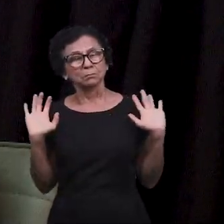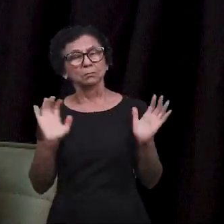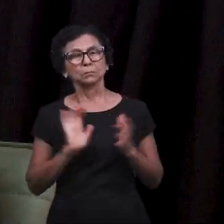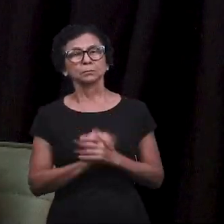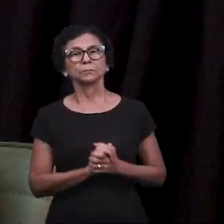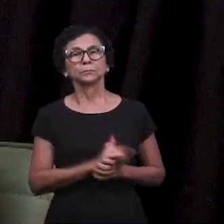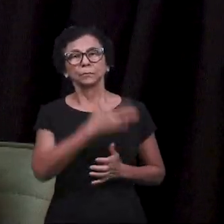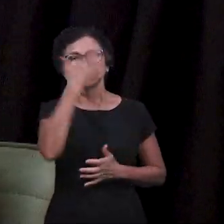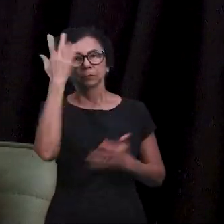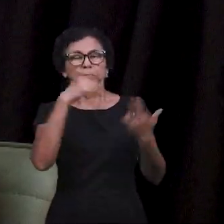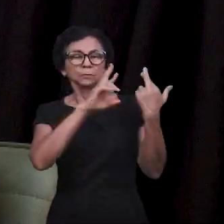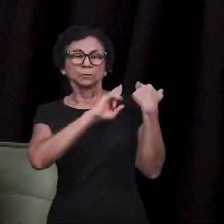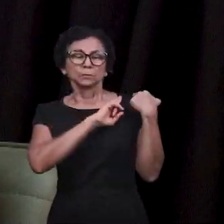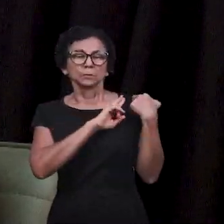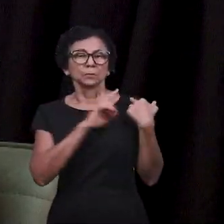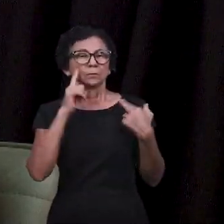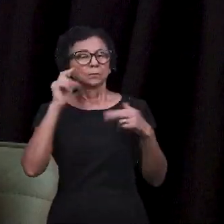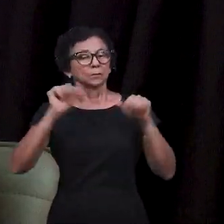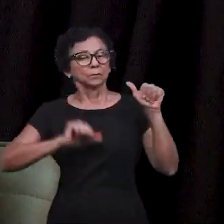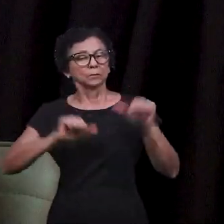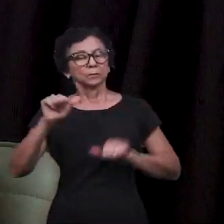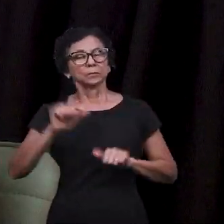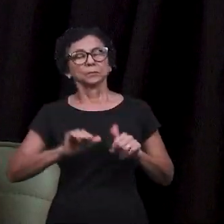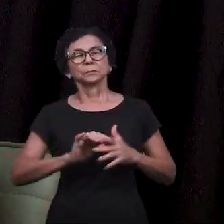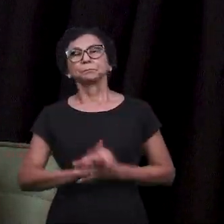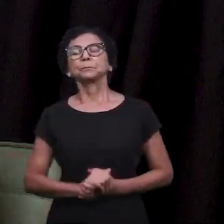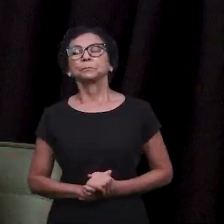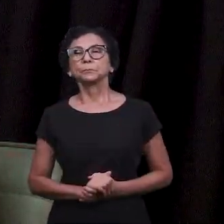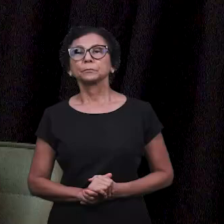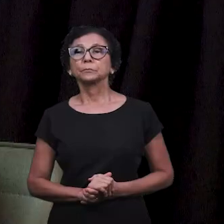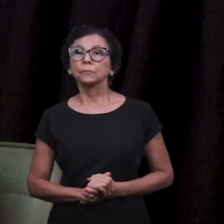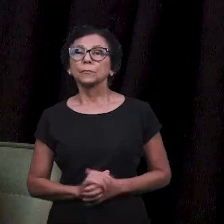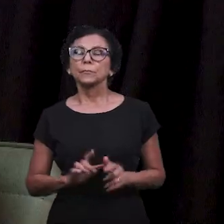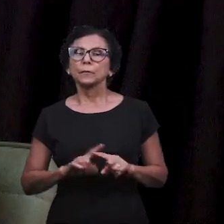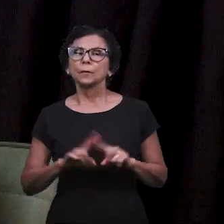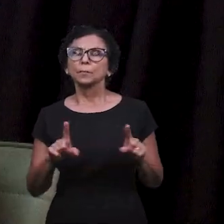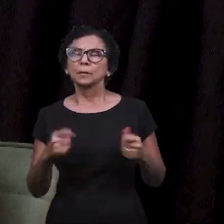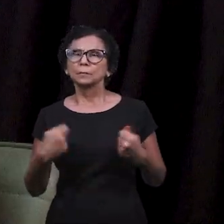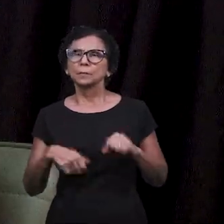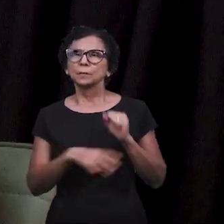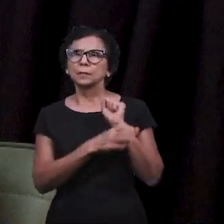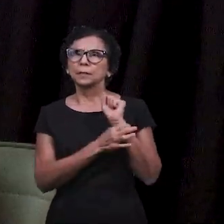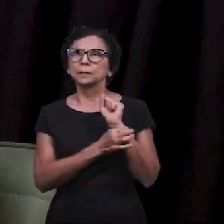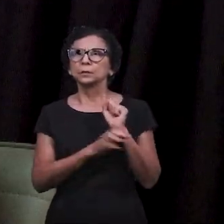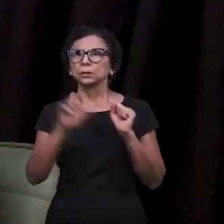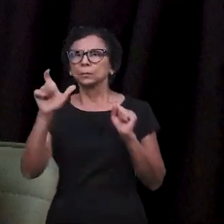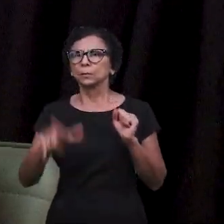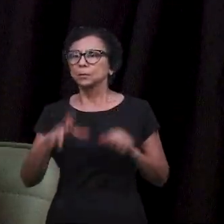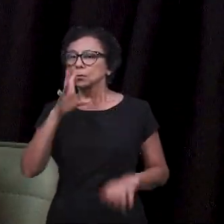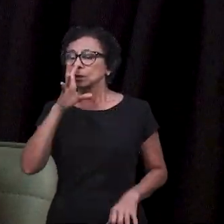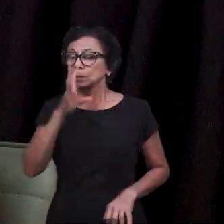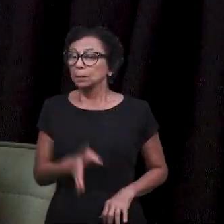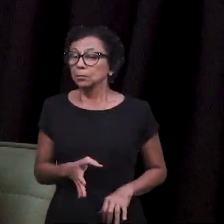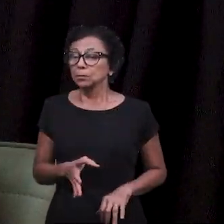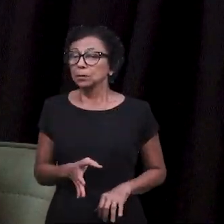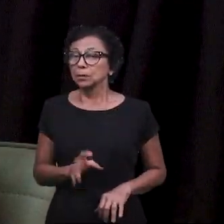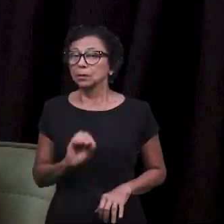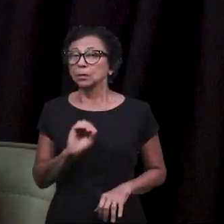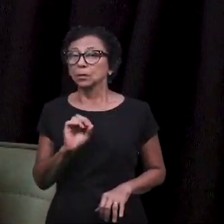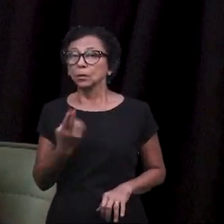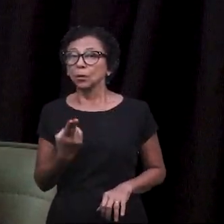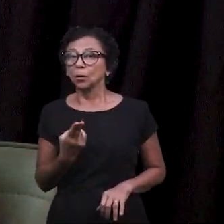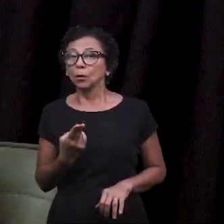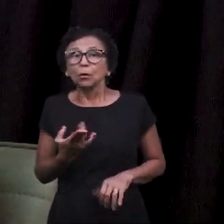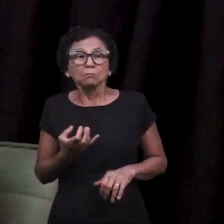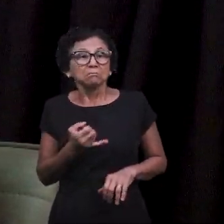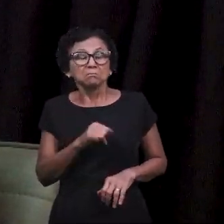mas o mais importante é que existam essas garantias para o denunciante. Caso contrário, você inviabiliza qualquer denúncia. Se a